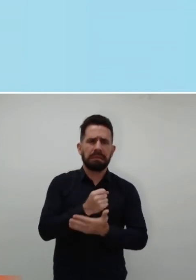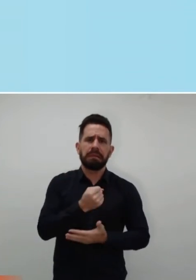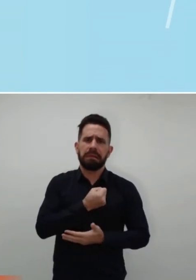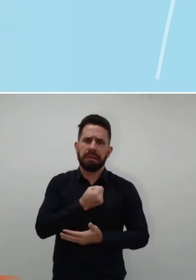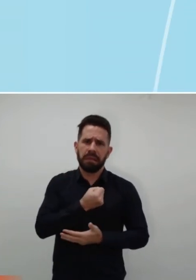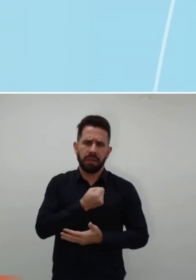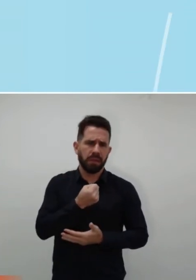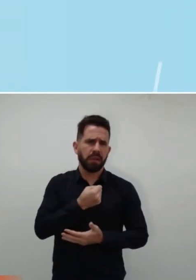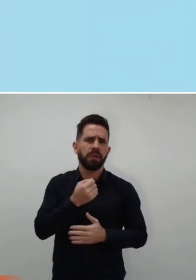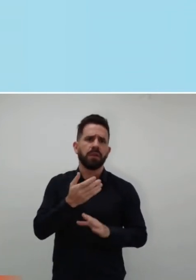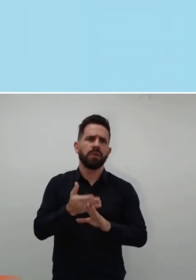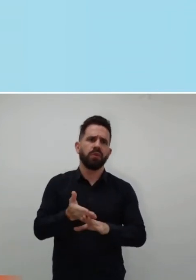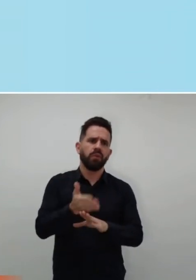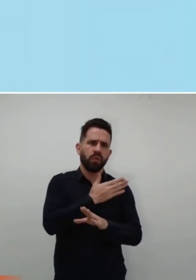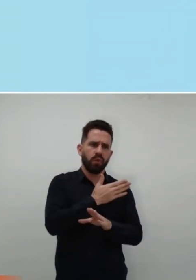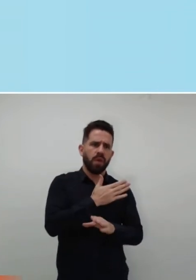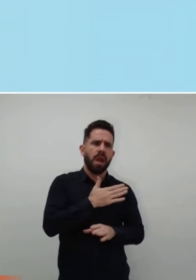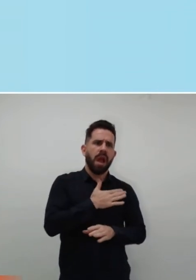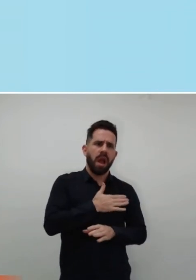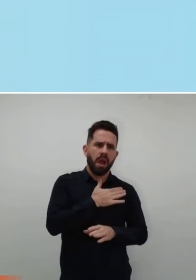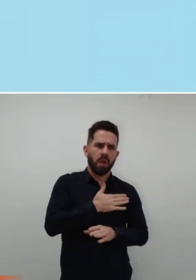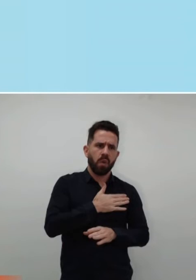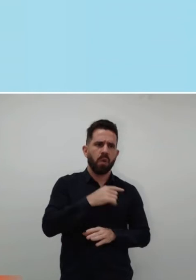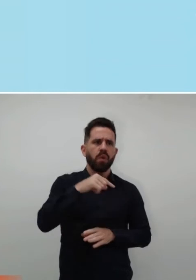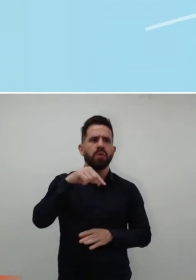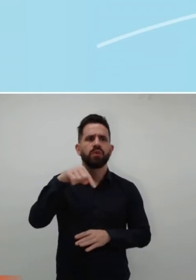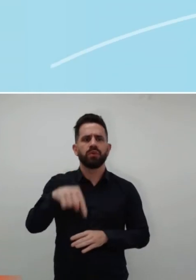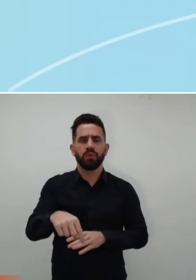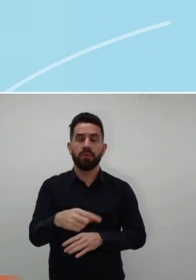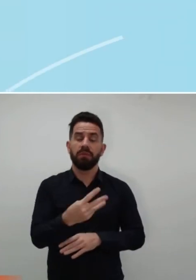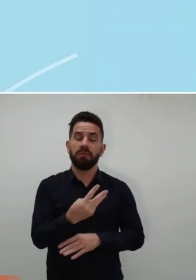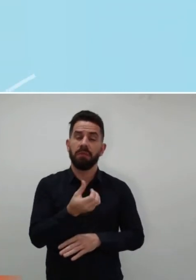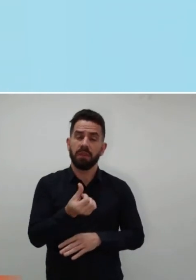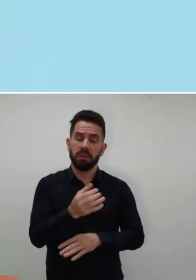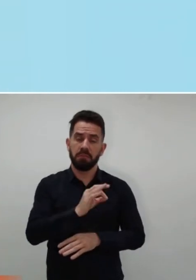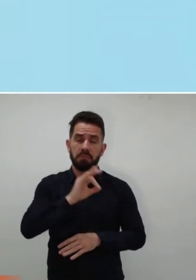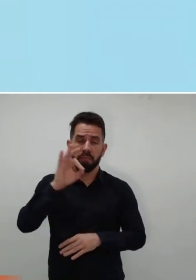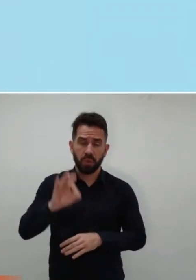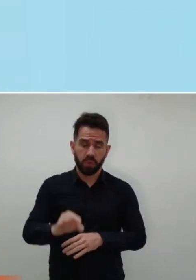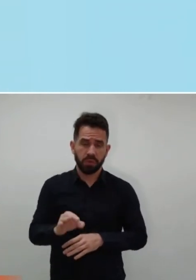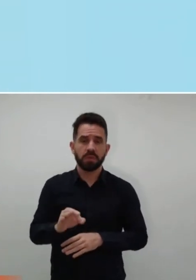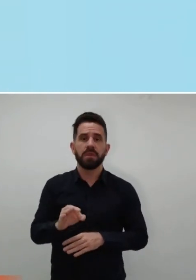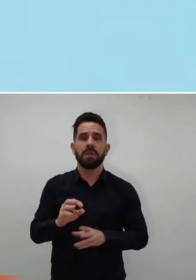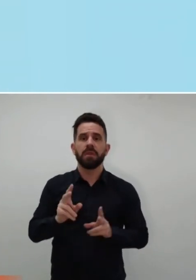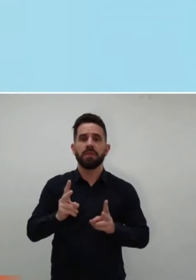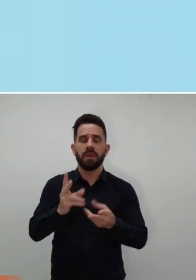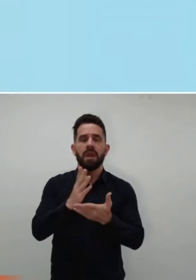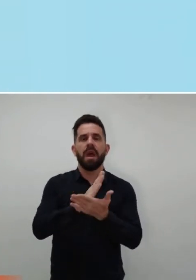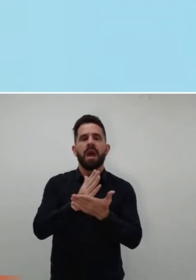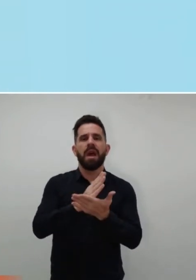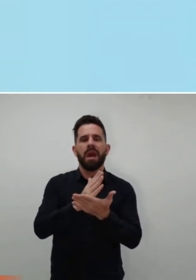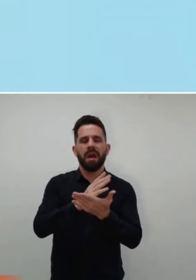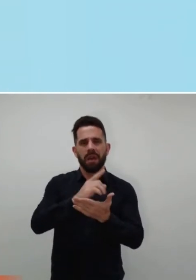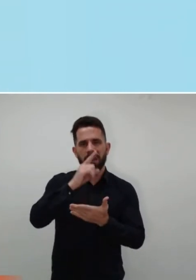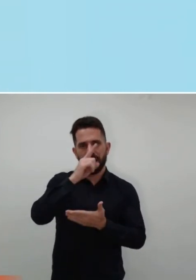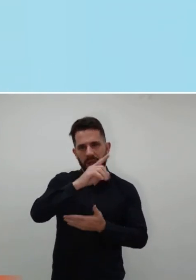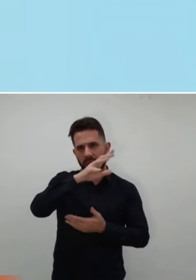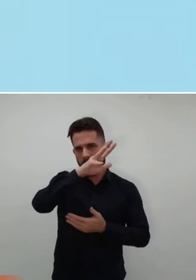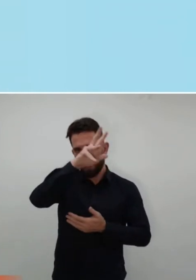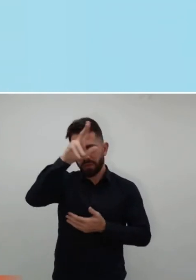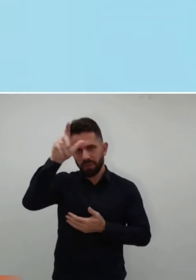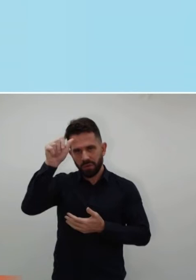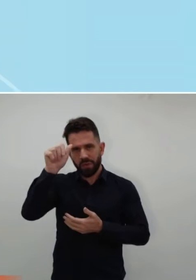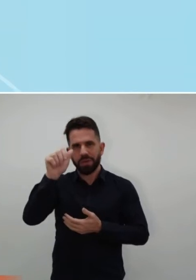ano, 36% do desmatamento ocorreu na divisa dos estados de Amazonas, Acre e Rondônia,